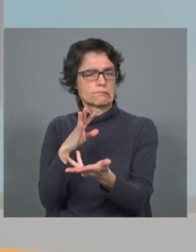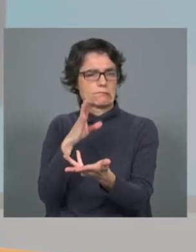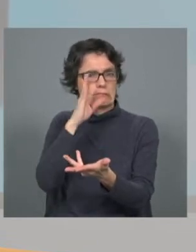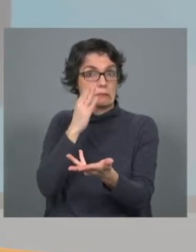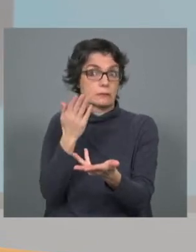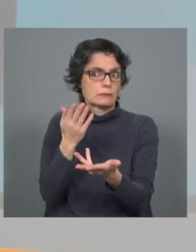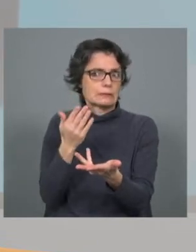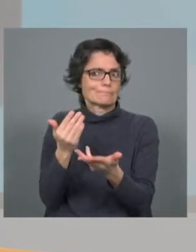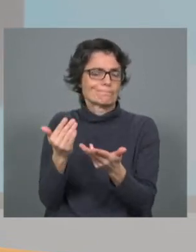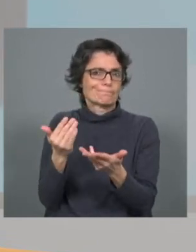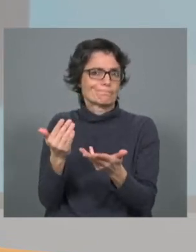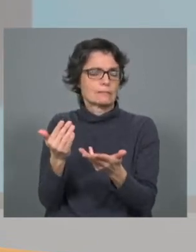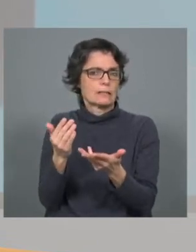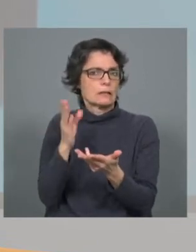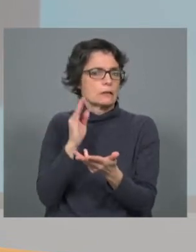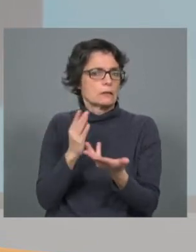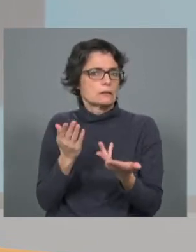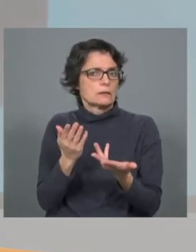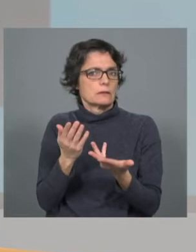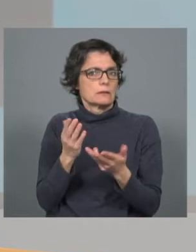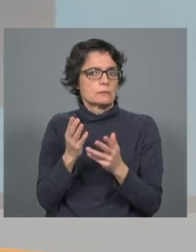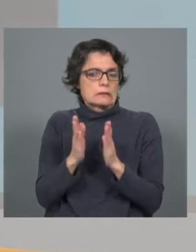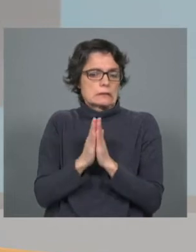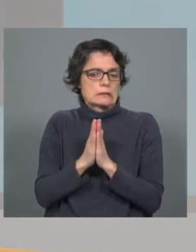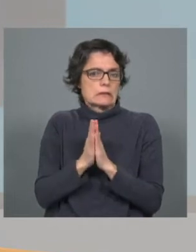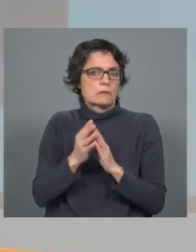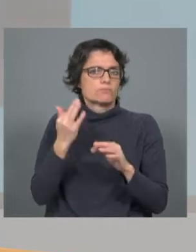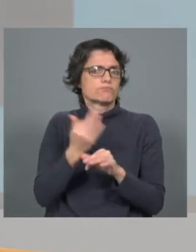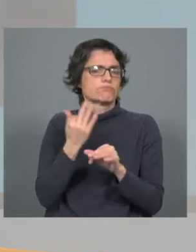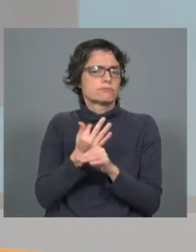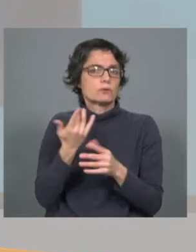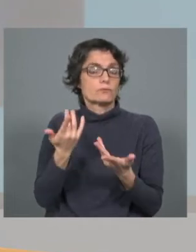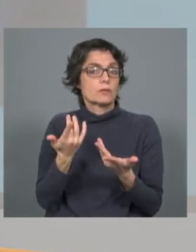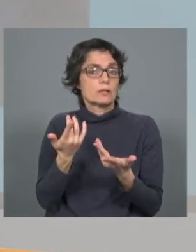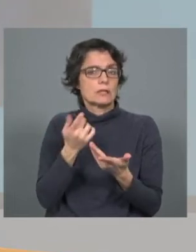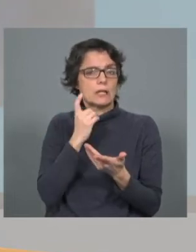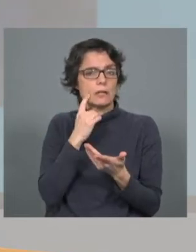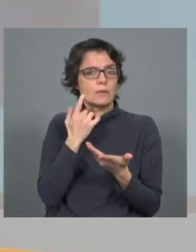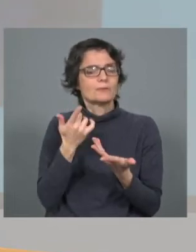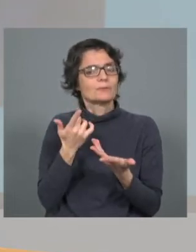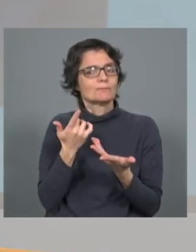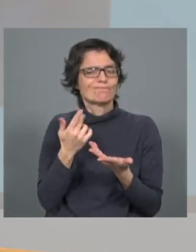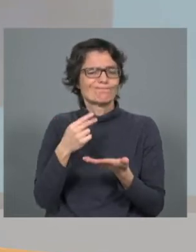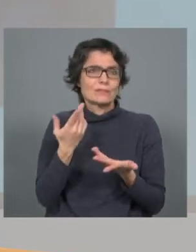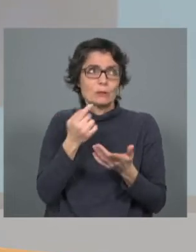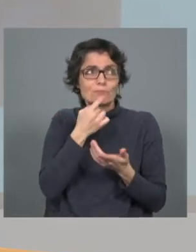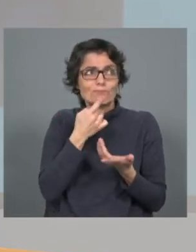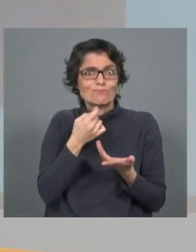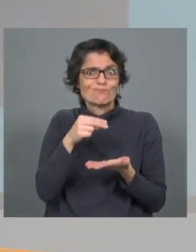dizer assim, precisamente não pelas celebrações em si, mas pela ocasião de encontro que a Páscoa sempre